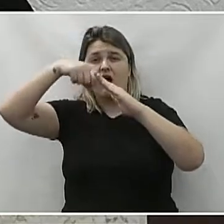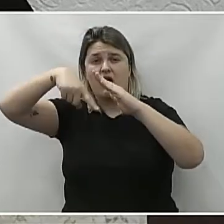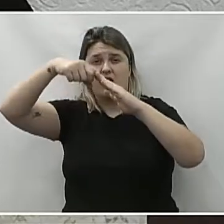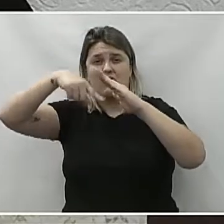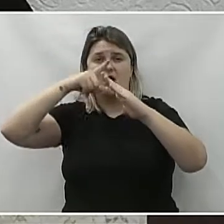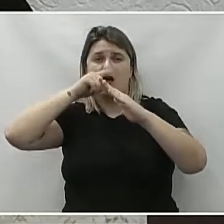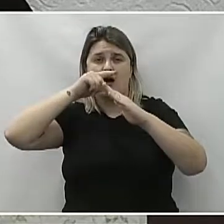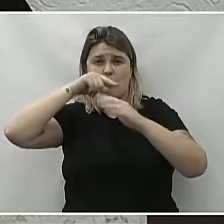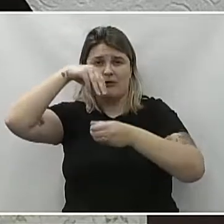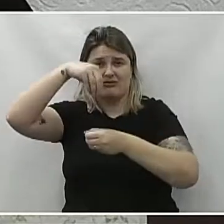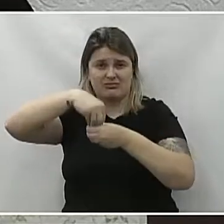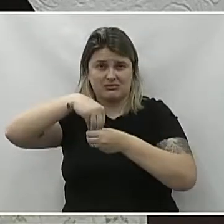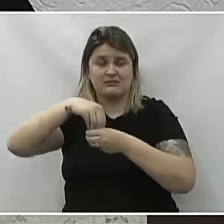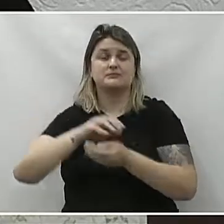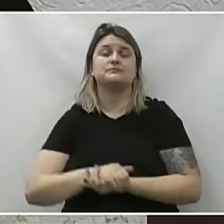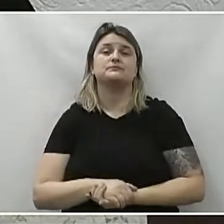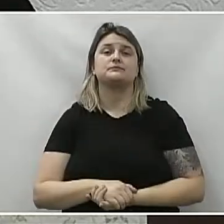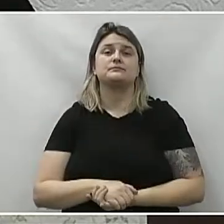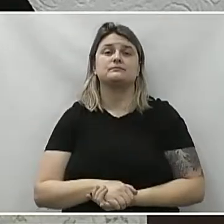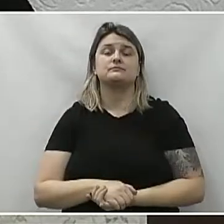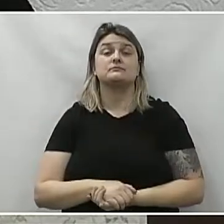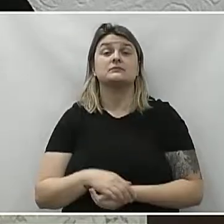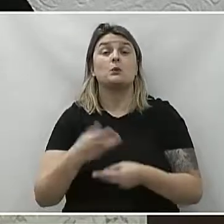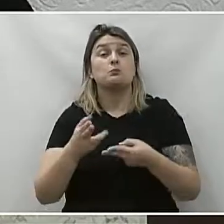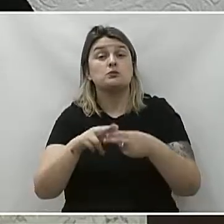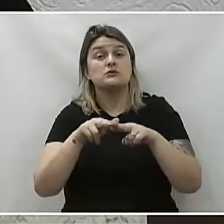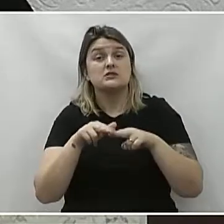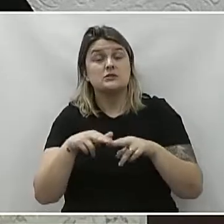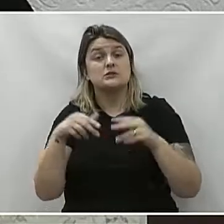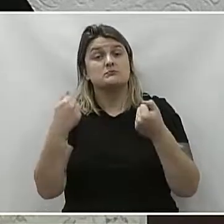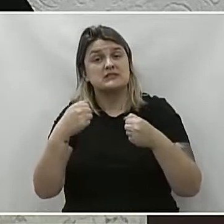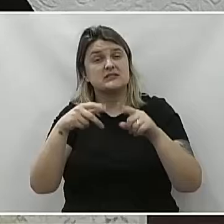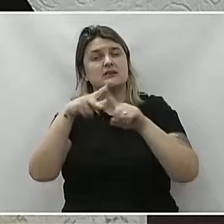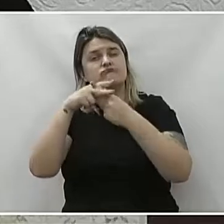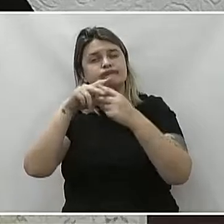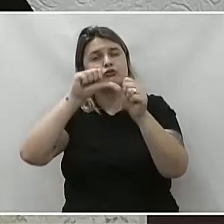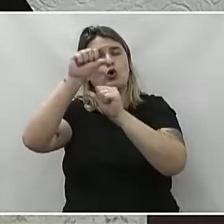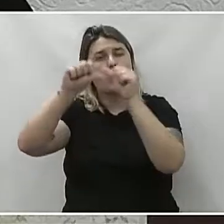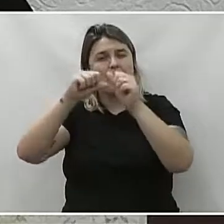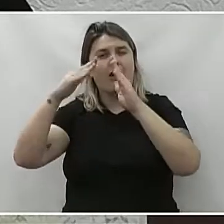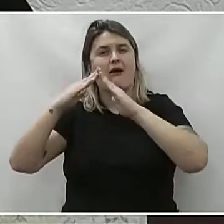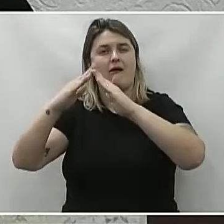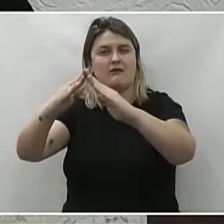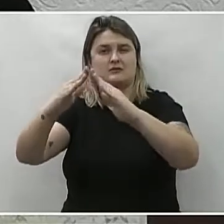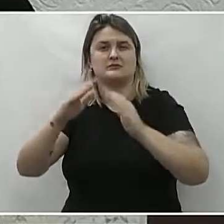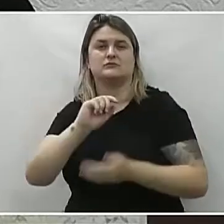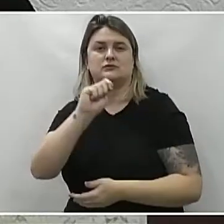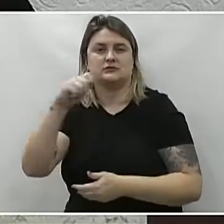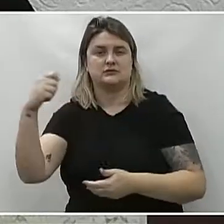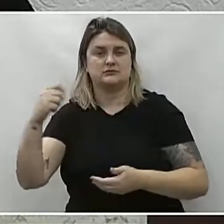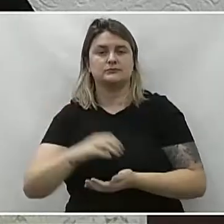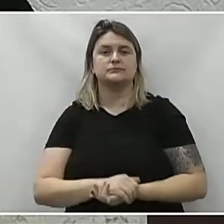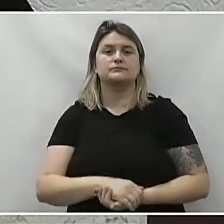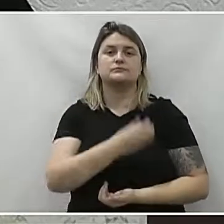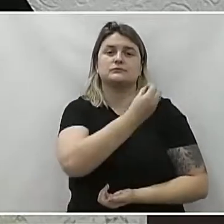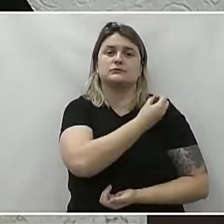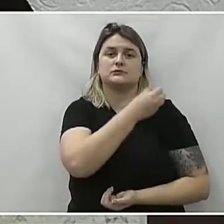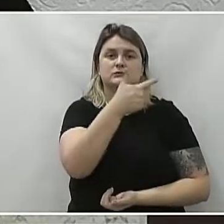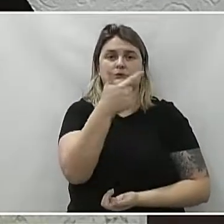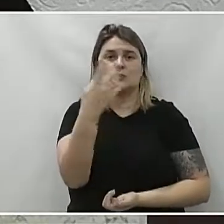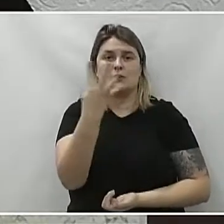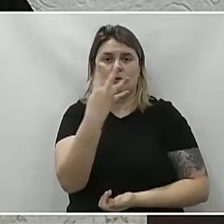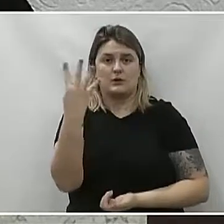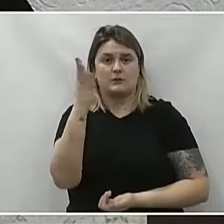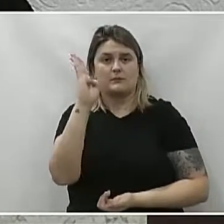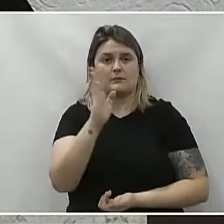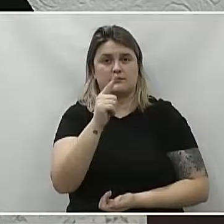da associação também. Por isso, se faz necessário tal intervenção. Número